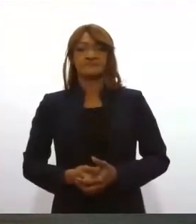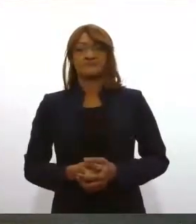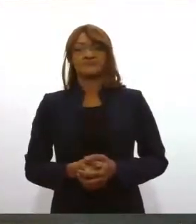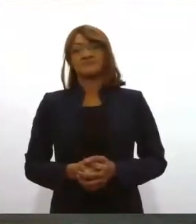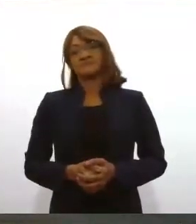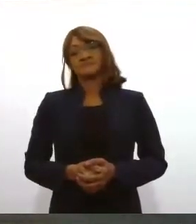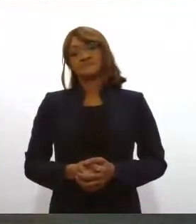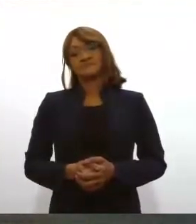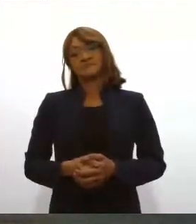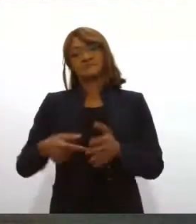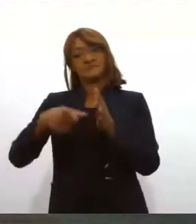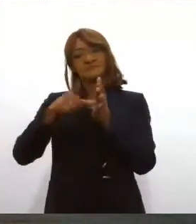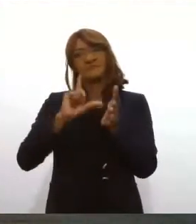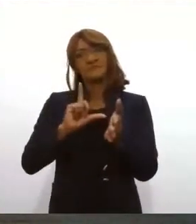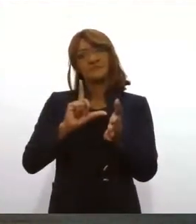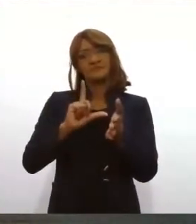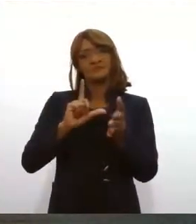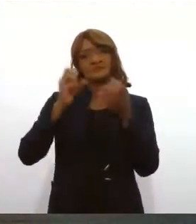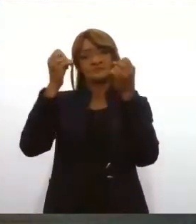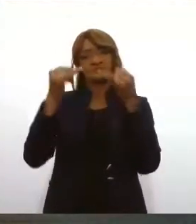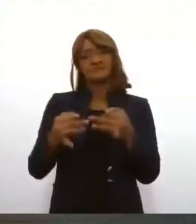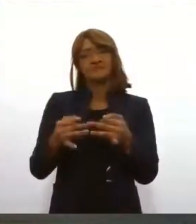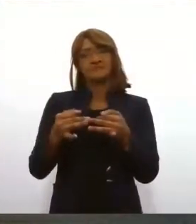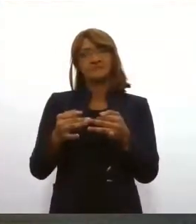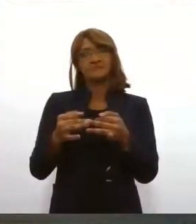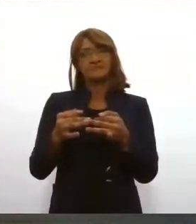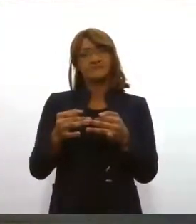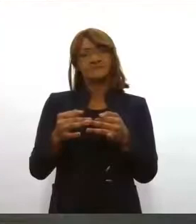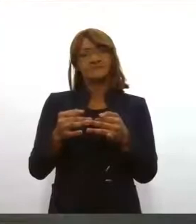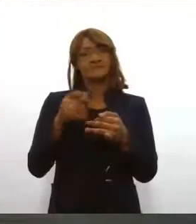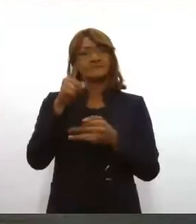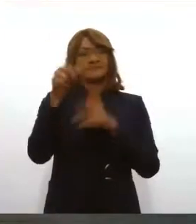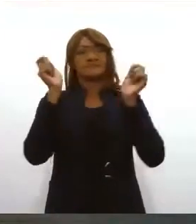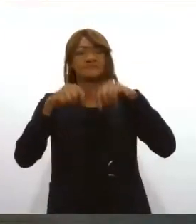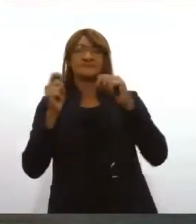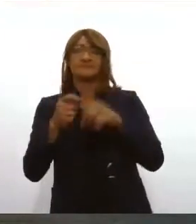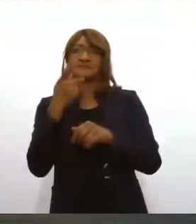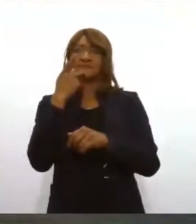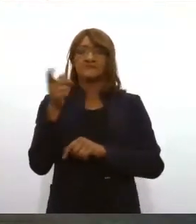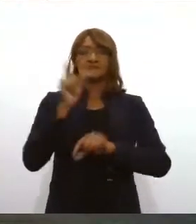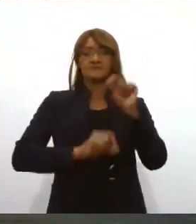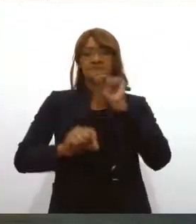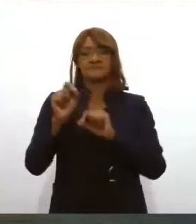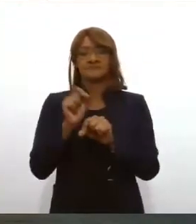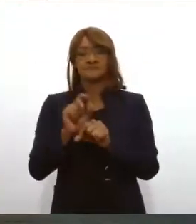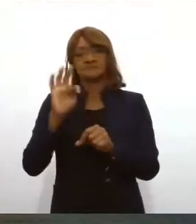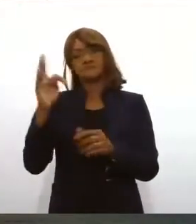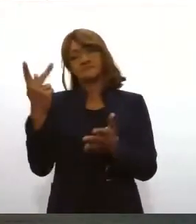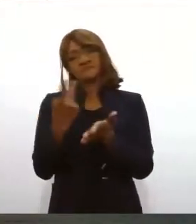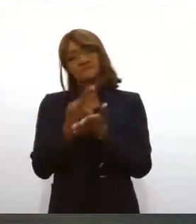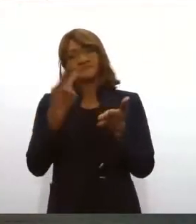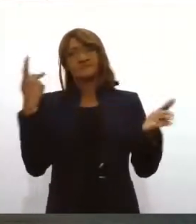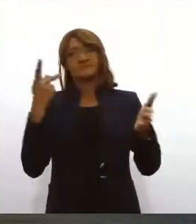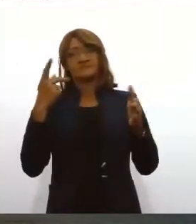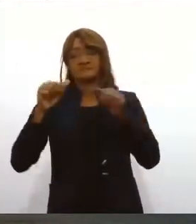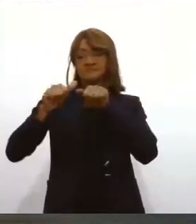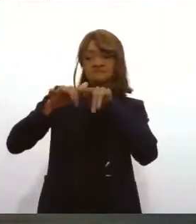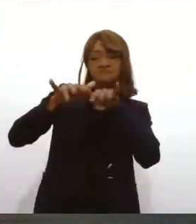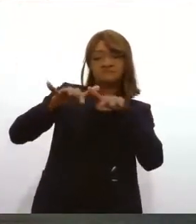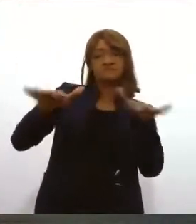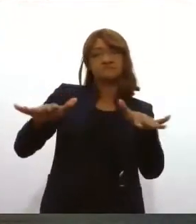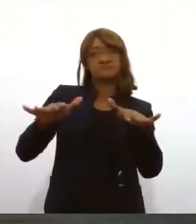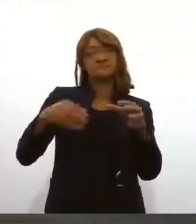antes de falar da retomada, eu queria que você falasse um pouco da situação, né, que aconteceu aí durante a pandemia, como